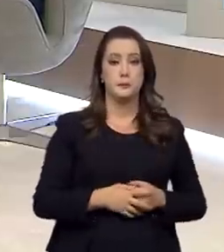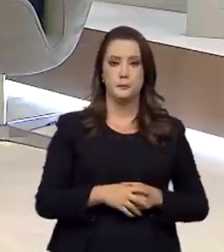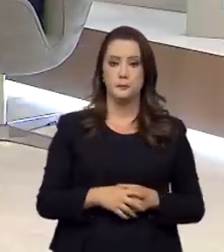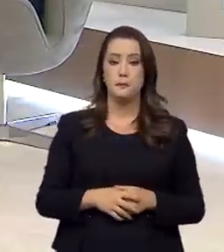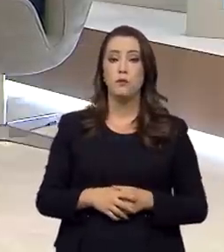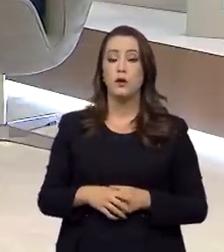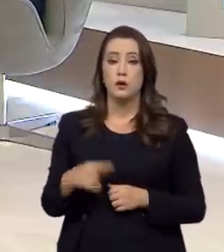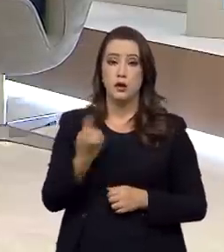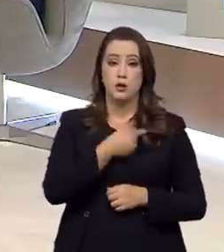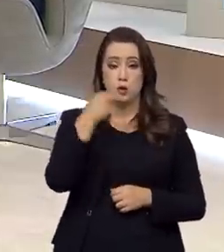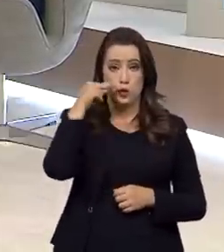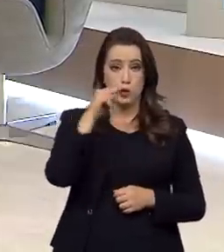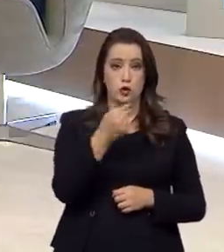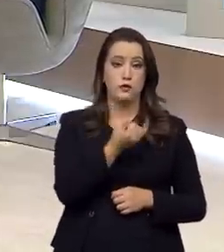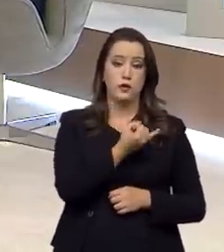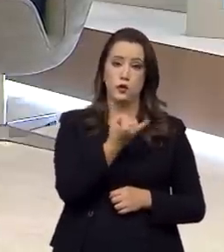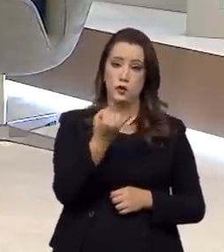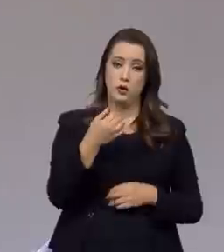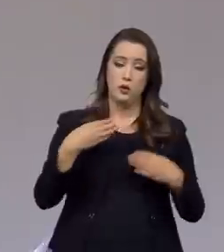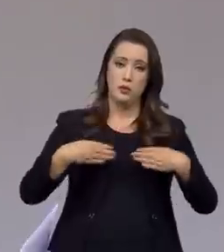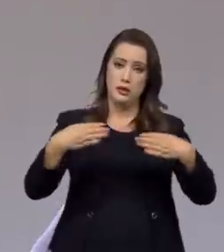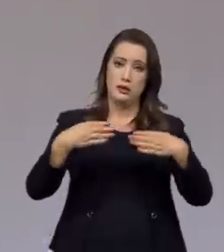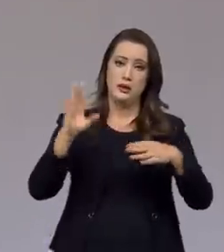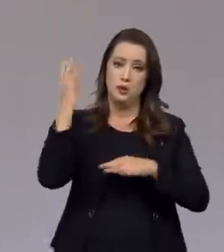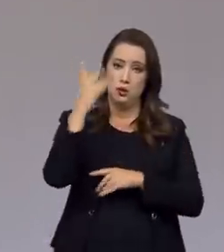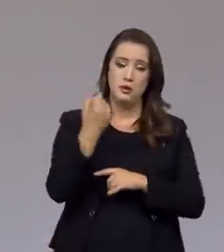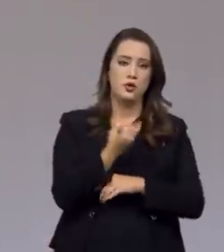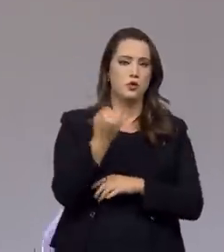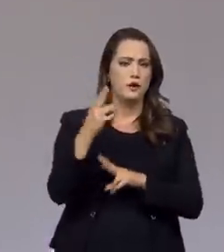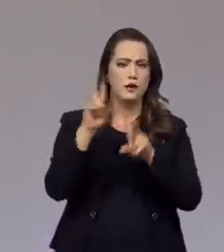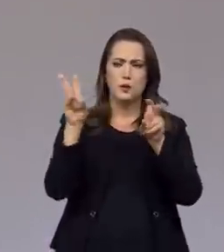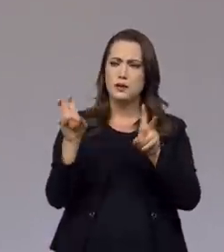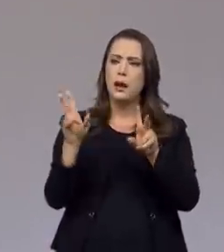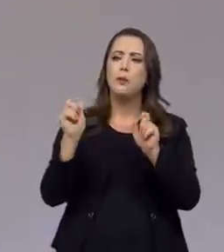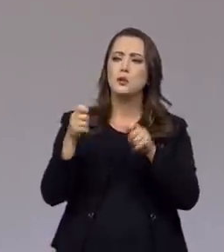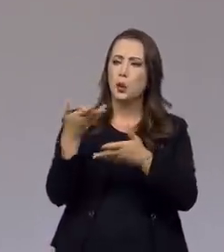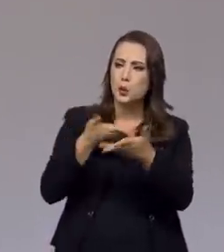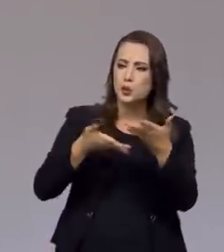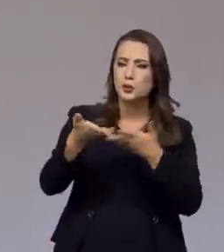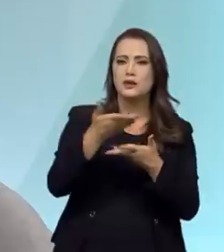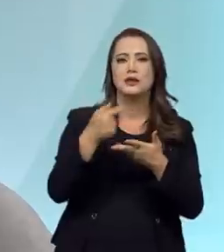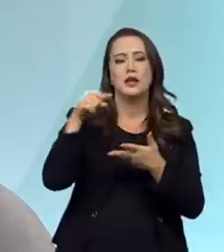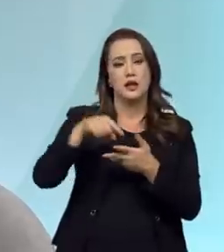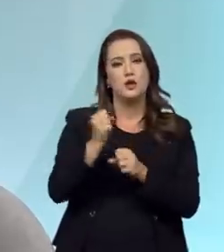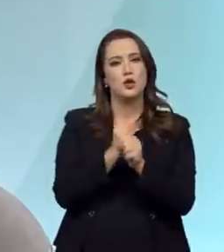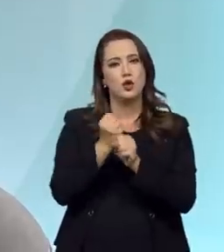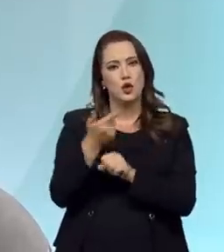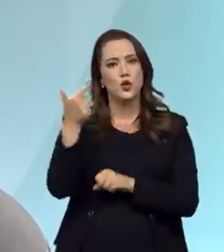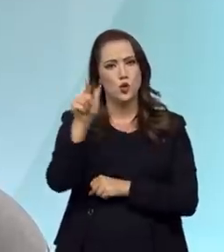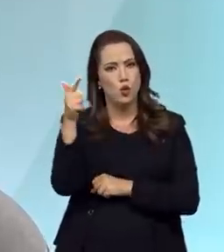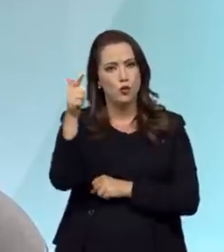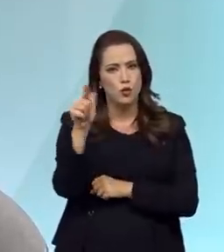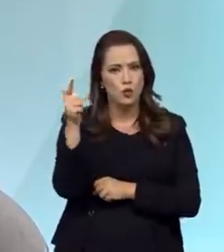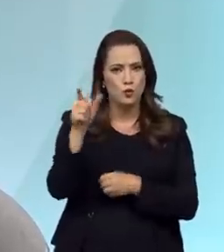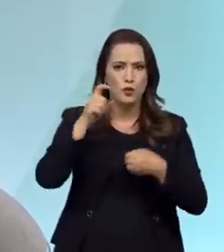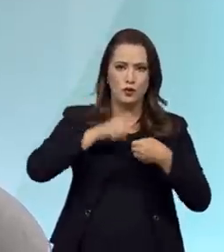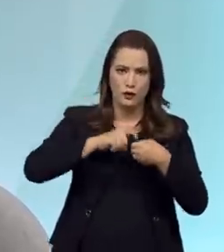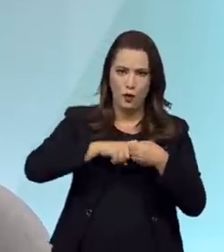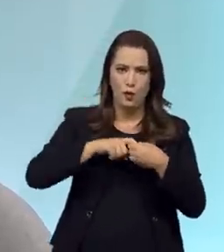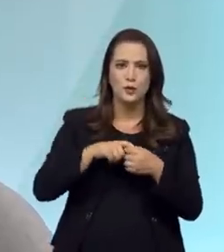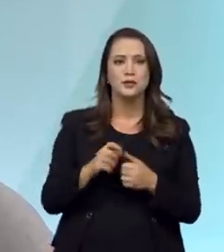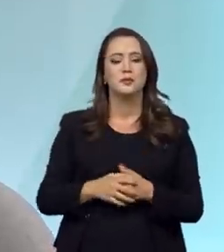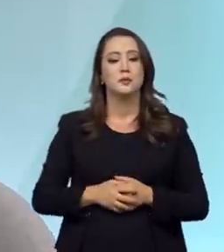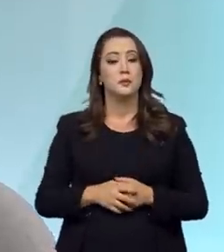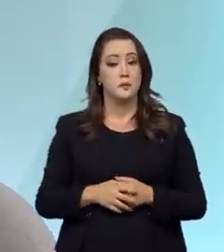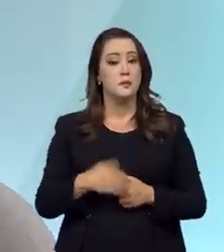estabelece interface com várias áreas tem muitos Assuntos Então o senhor pode voltar aqui bastante no Brasil em Pauta esse ano foram pela você não pronto eu tô aqui de novo